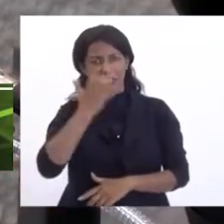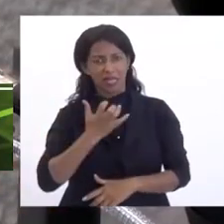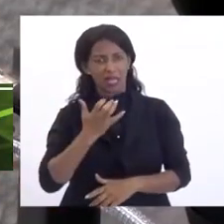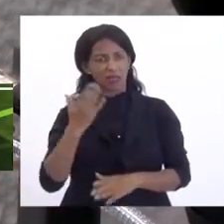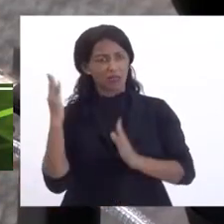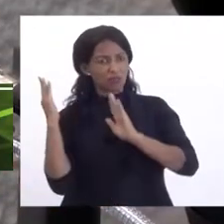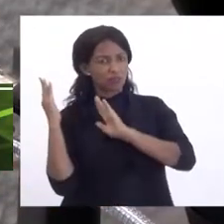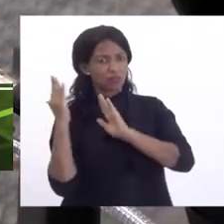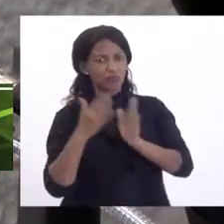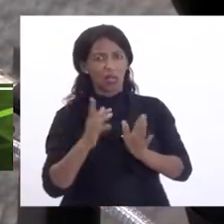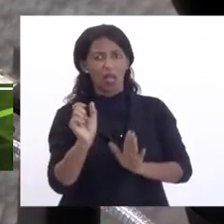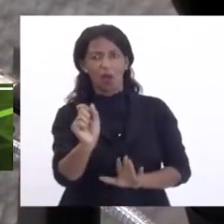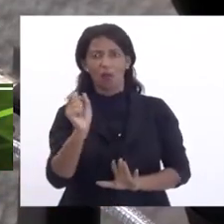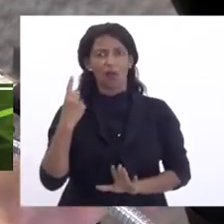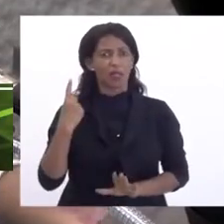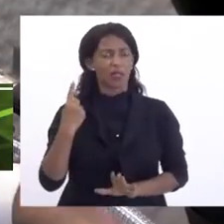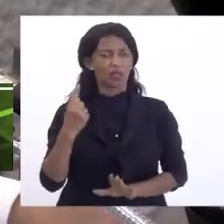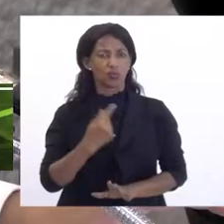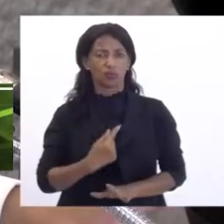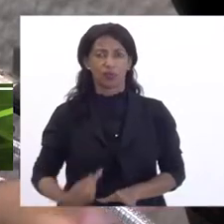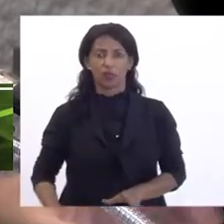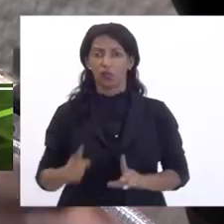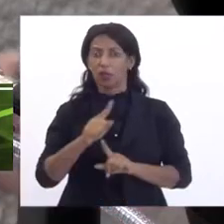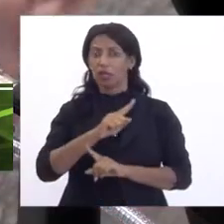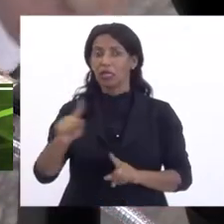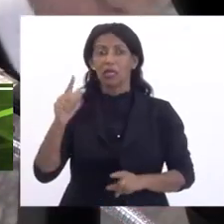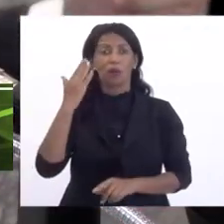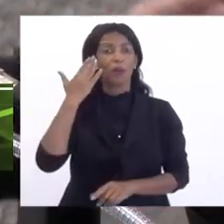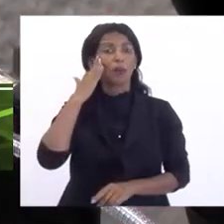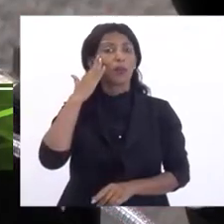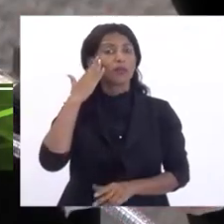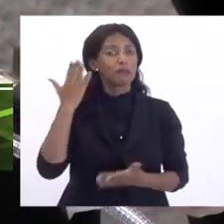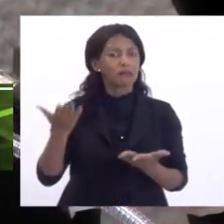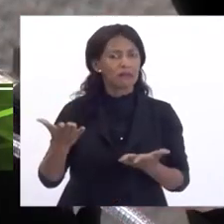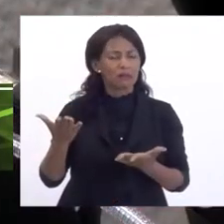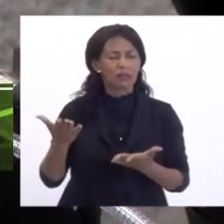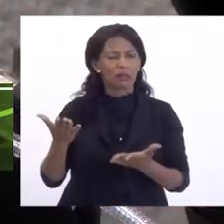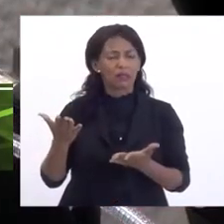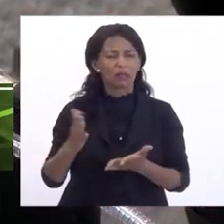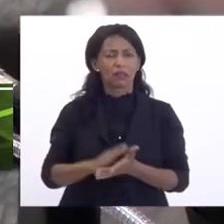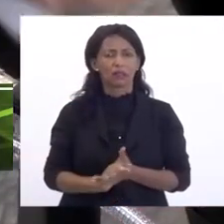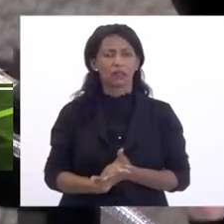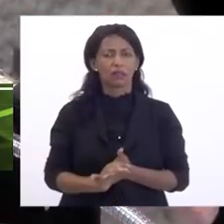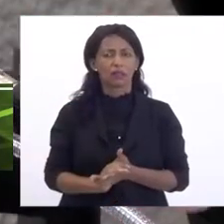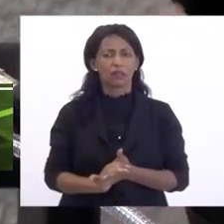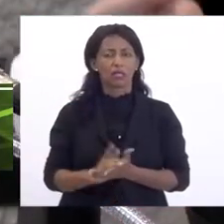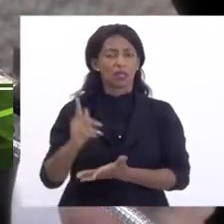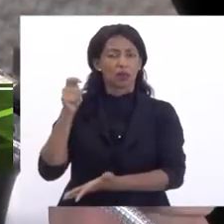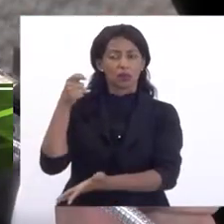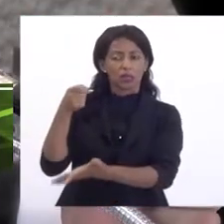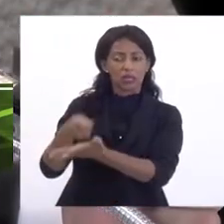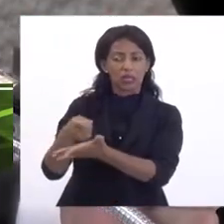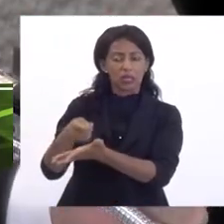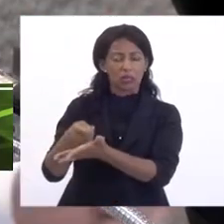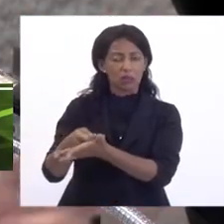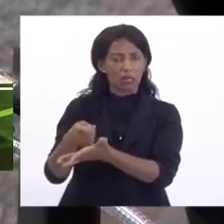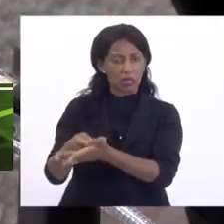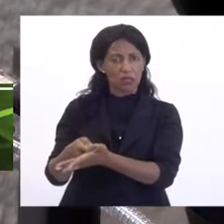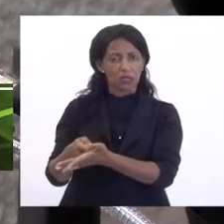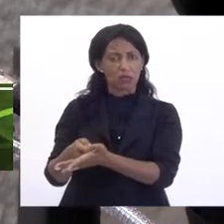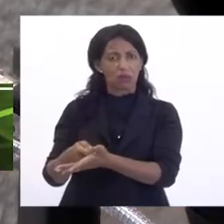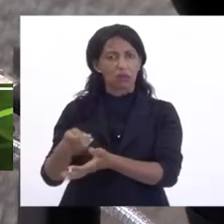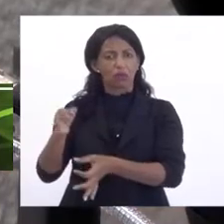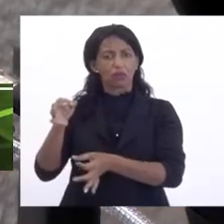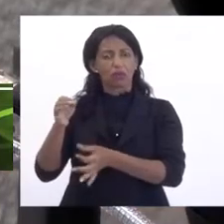E é por esta razão, por entender o caráter instrutivo e não determinativo do Tribunal de Contas,